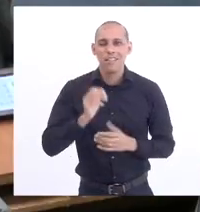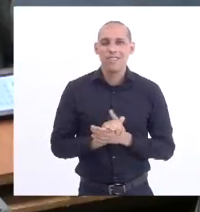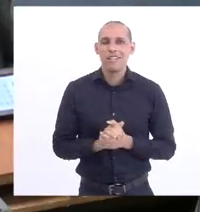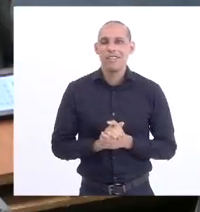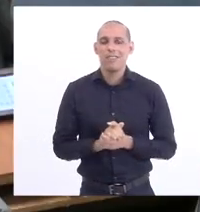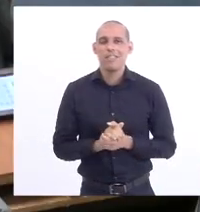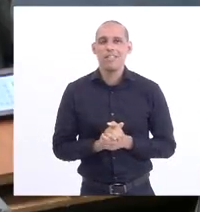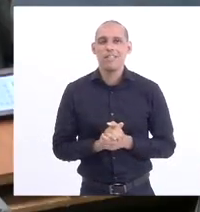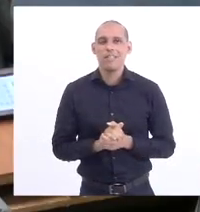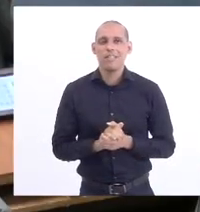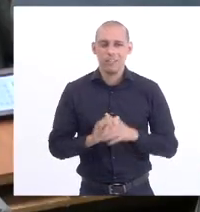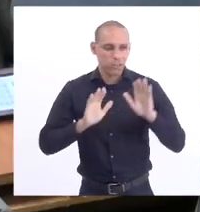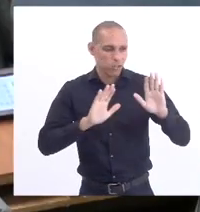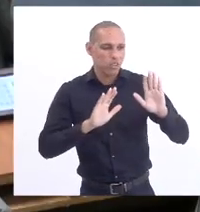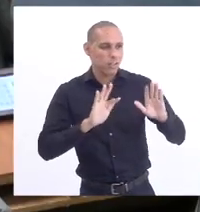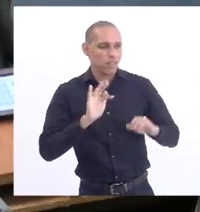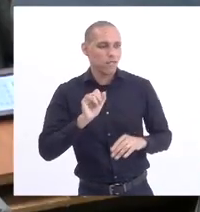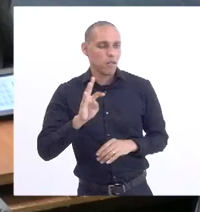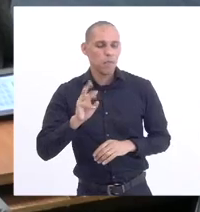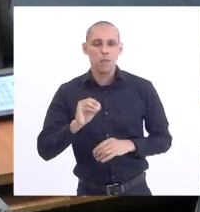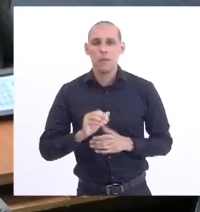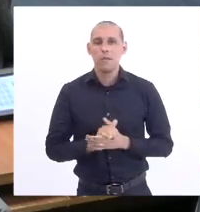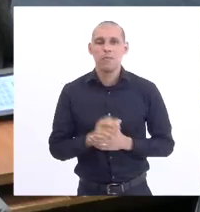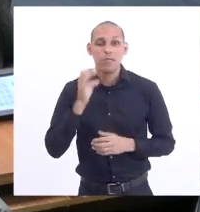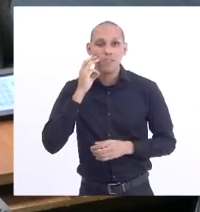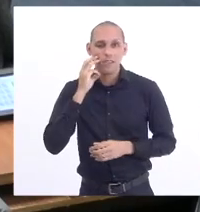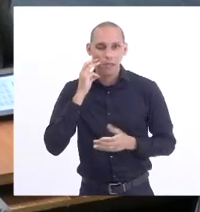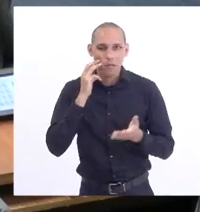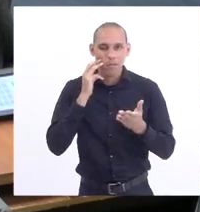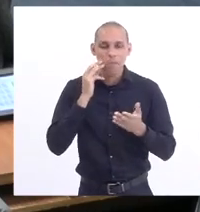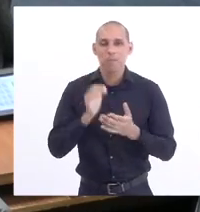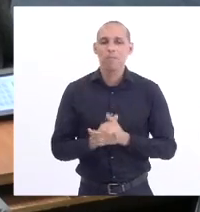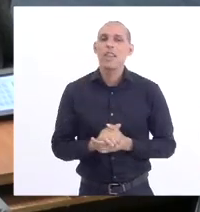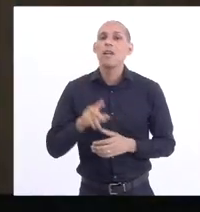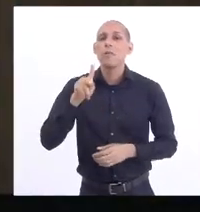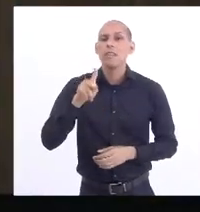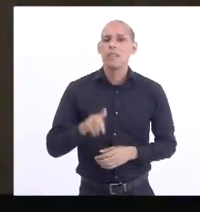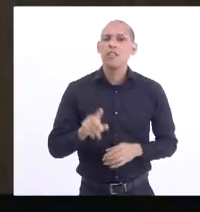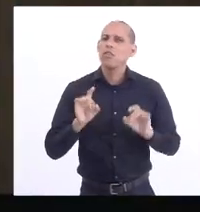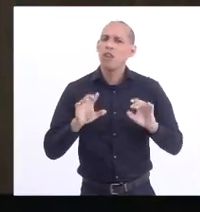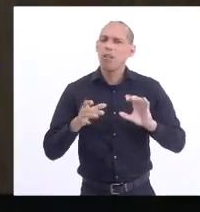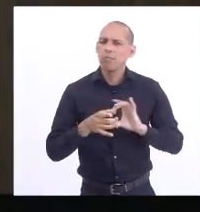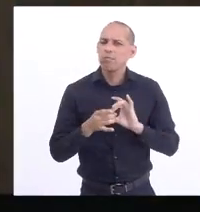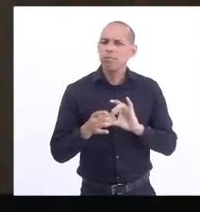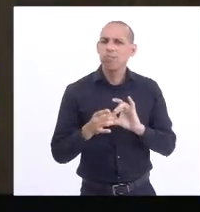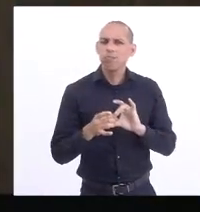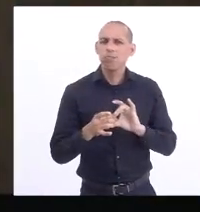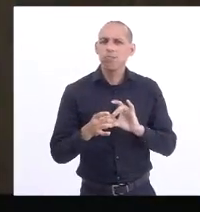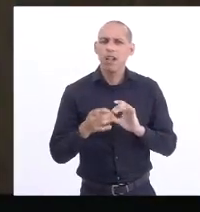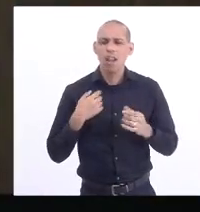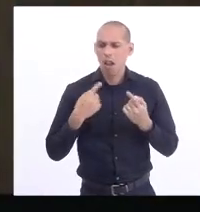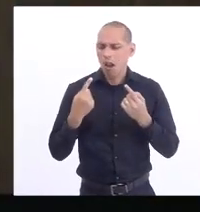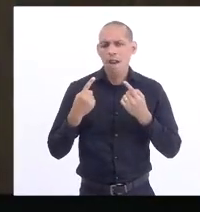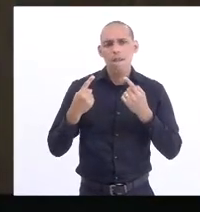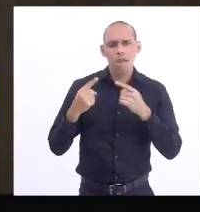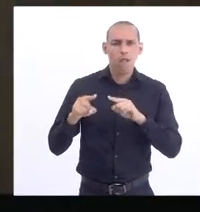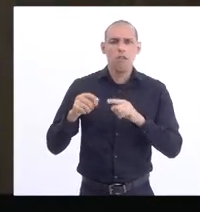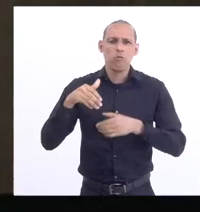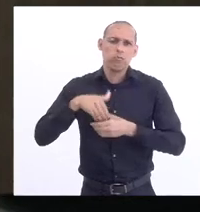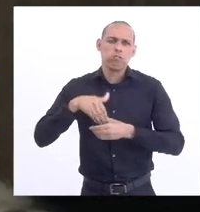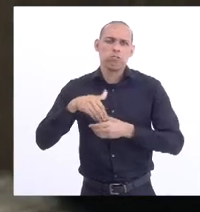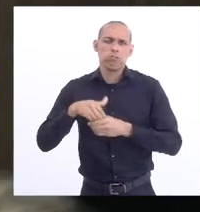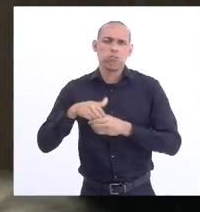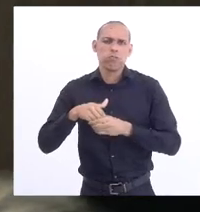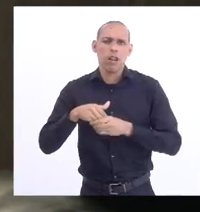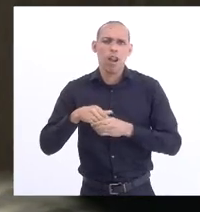presidente. Já, Fábio. Fala, Valdec. Presidente, apenas para consignar o meu voto contrário no projeto de